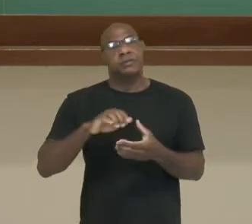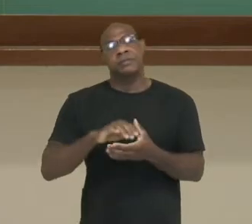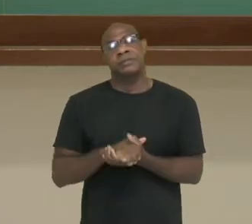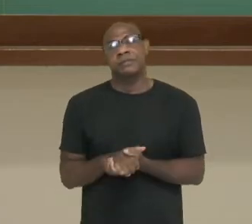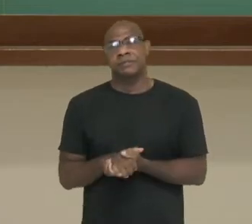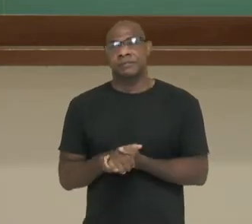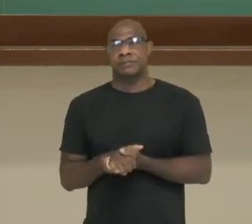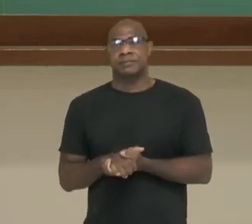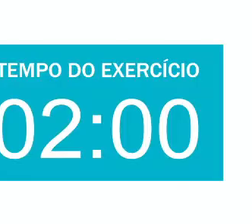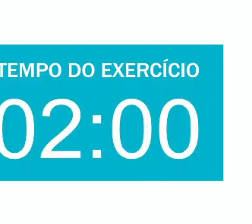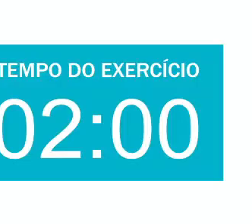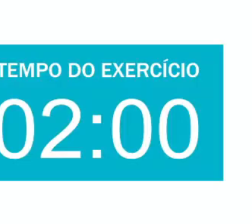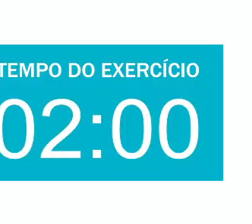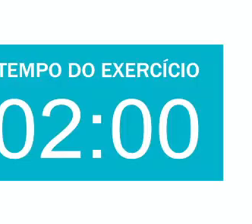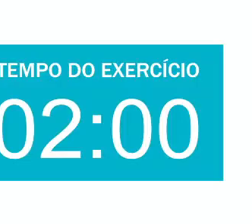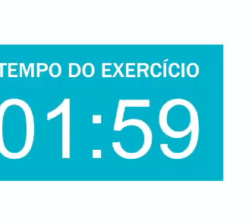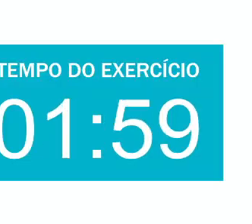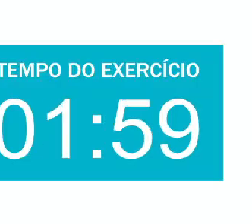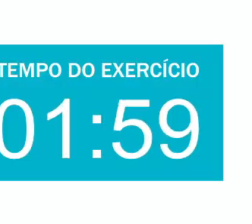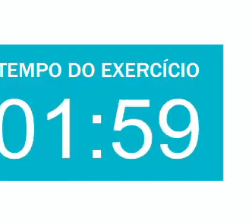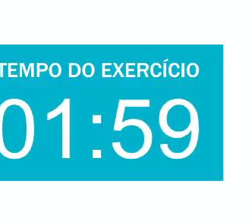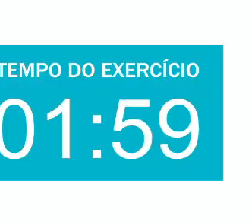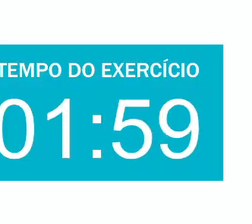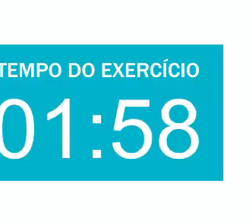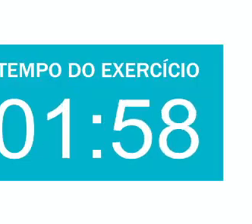sobre o teatro épico.